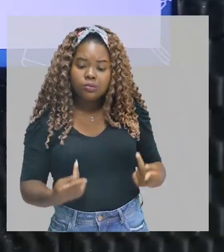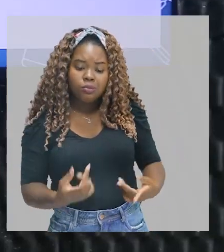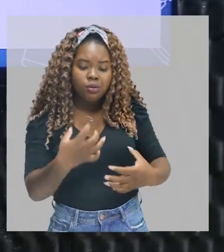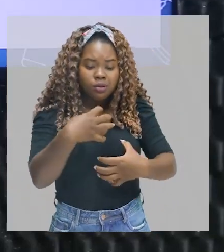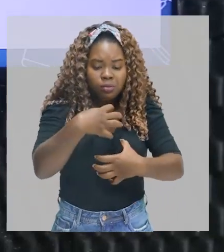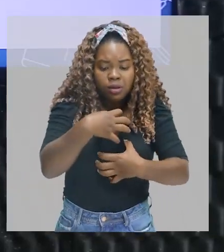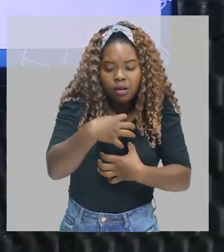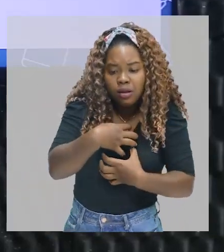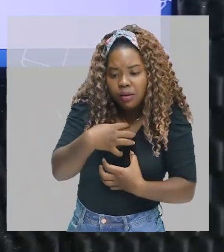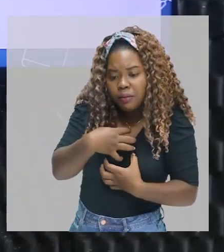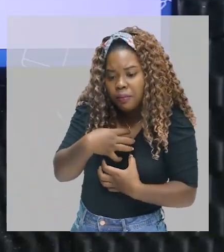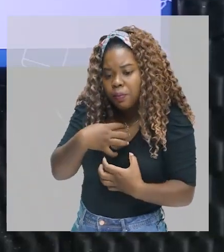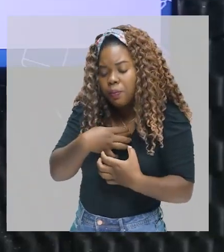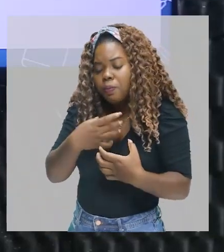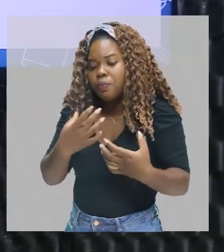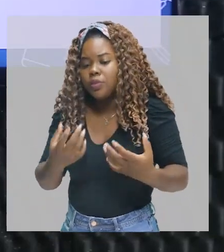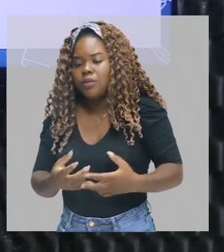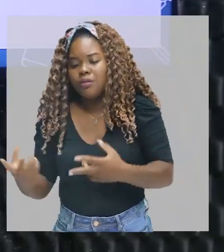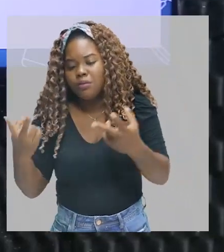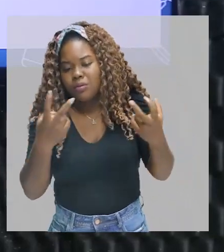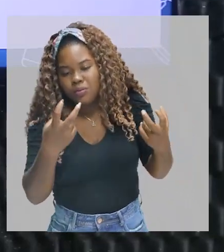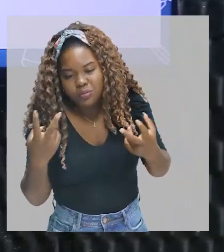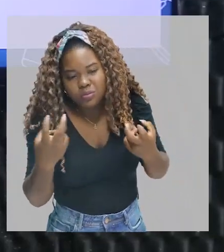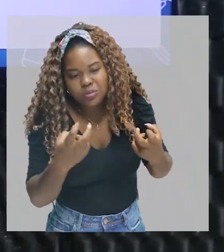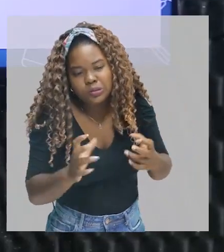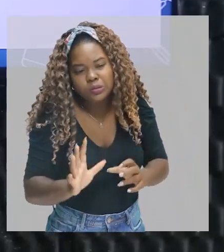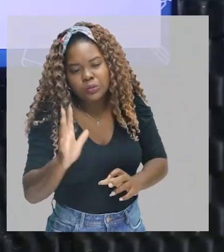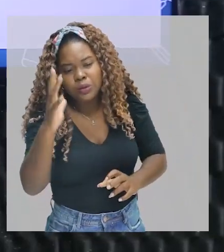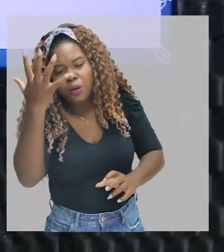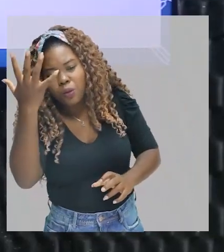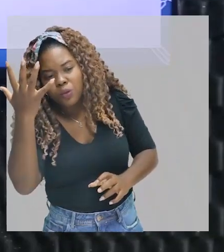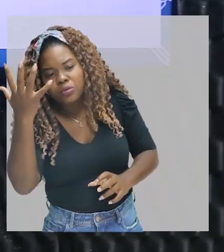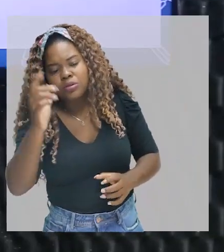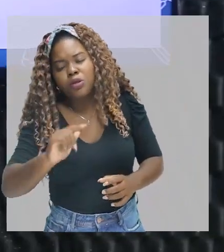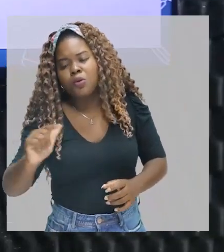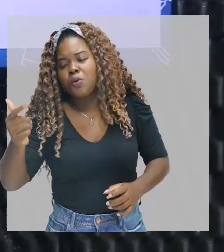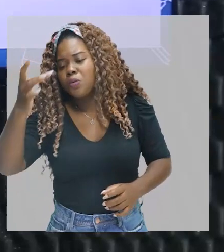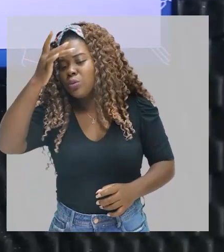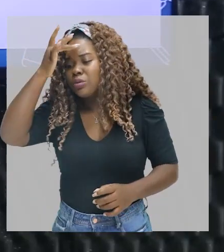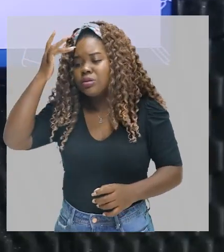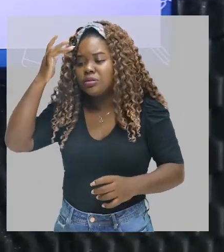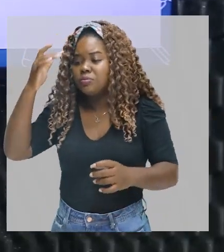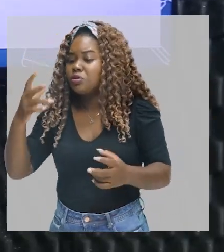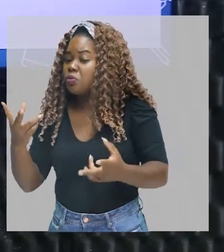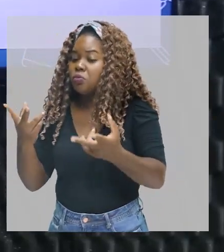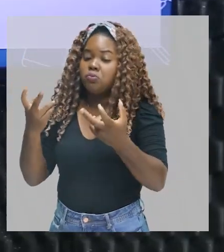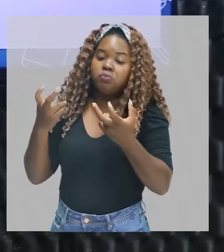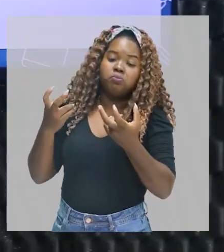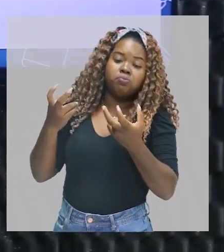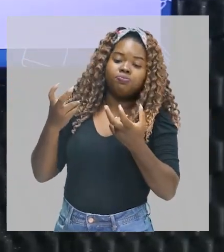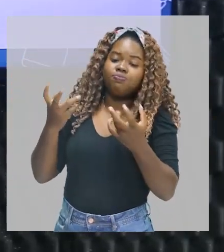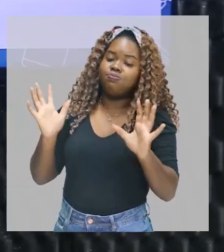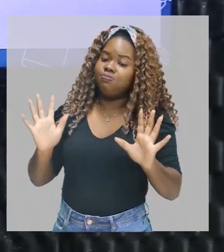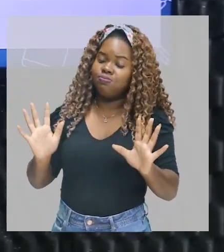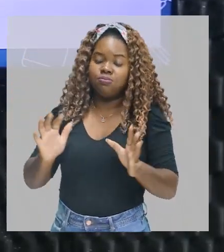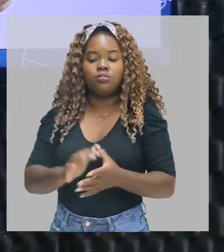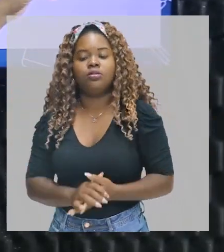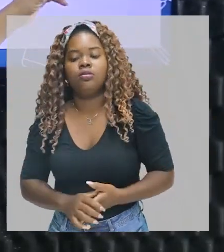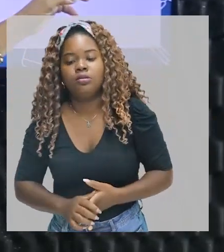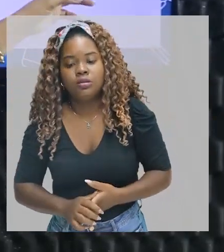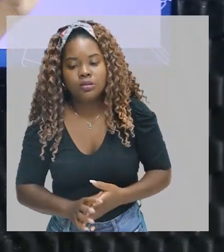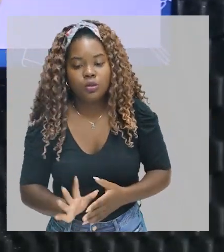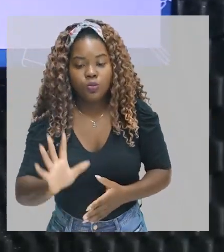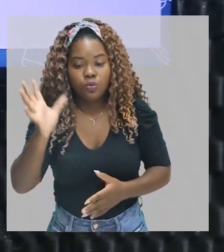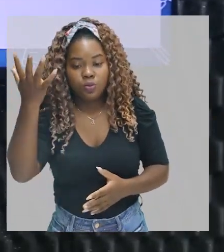perspicaz, capaz de perceber determinadas situações que outras pessoas não perceberiam. Então, é uma